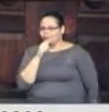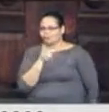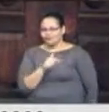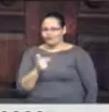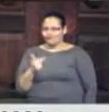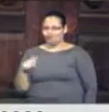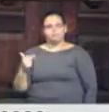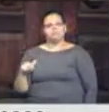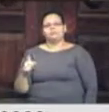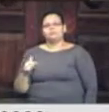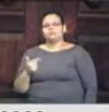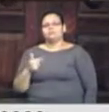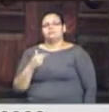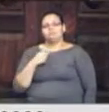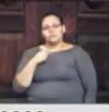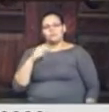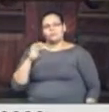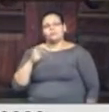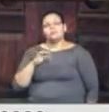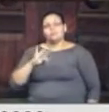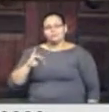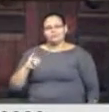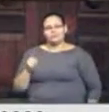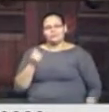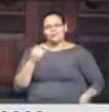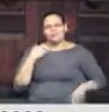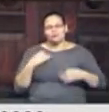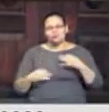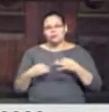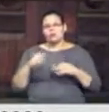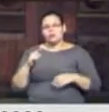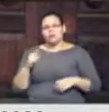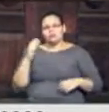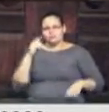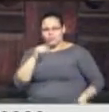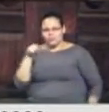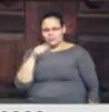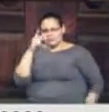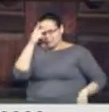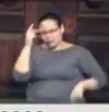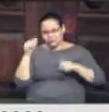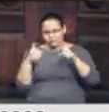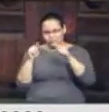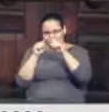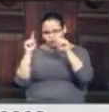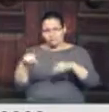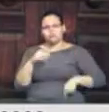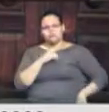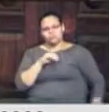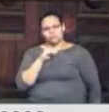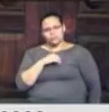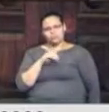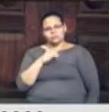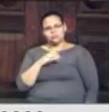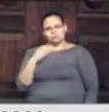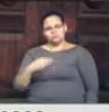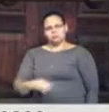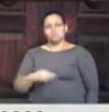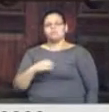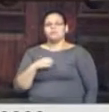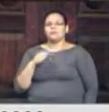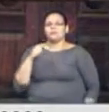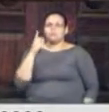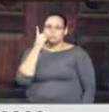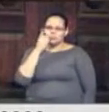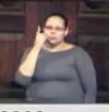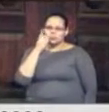derrubar o pacote, a gente tem que garantir que as pessoas venham a receber o salário no fim do mês. Então, os deputados, mesmo os deputados